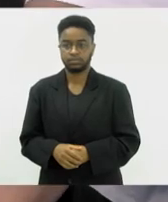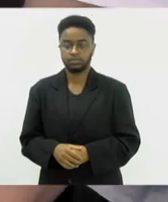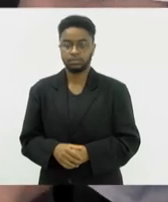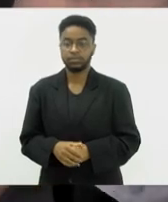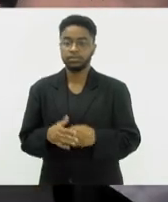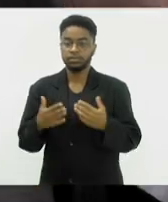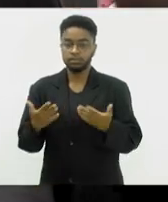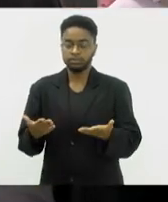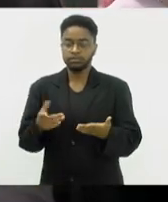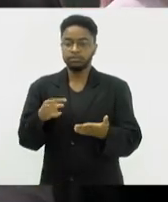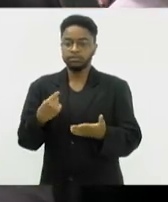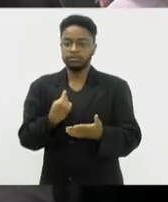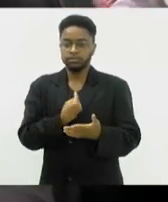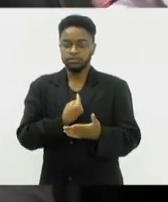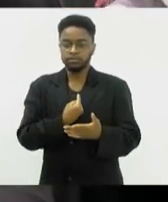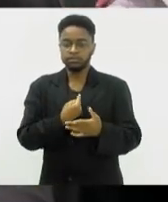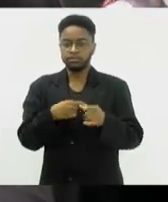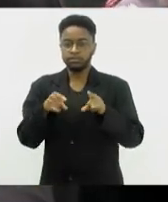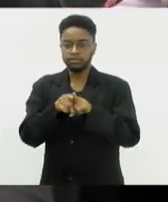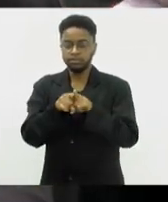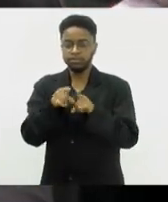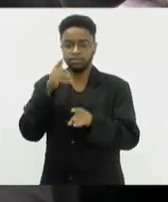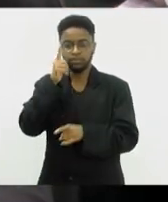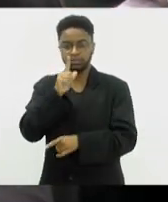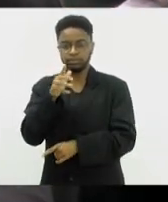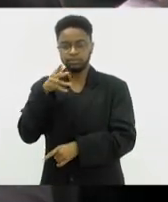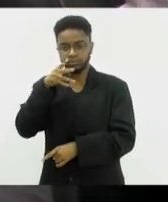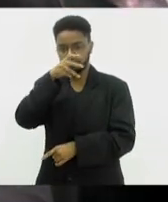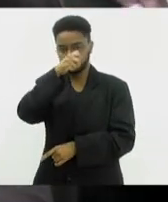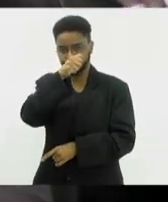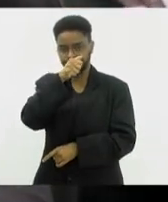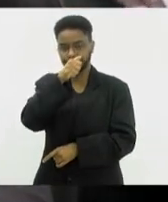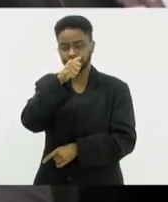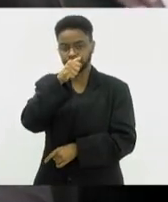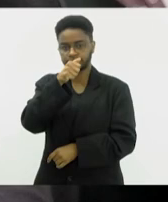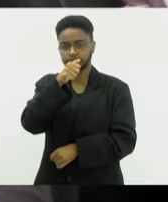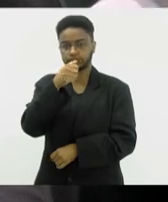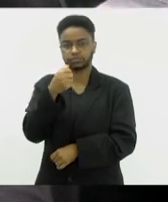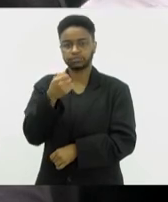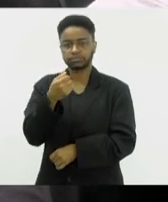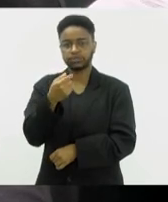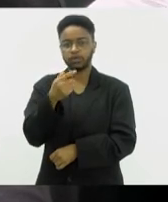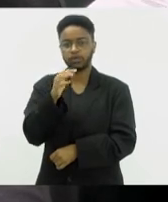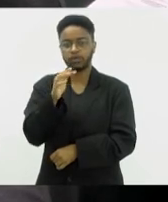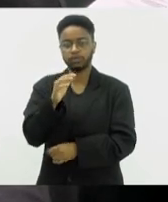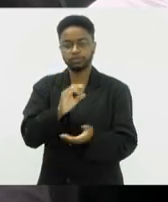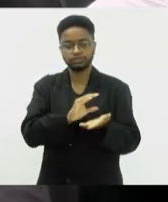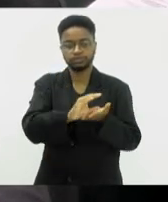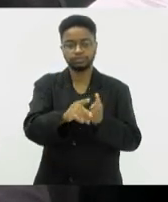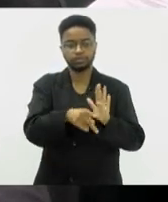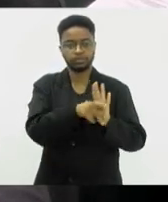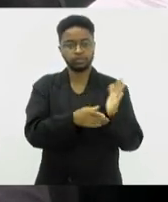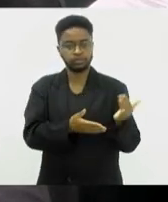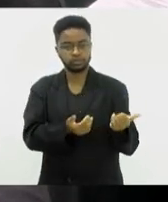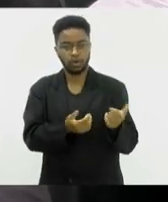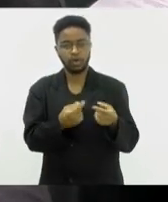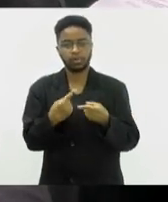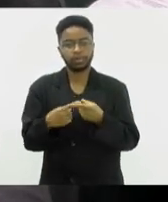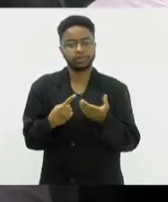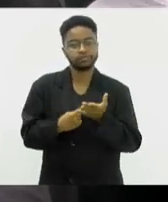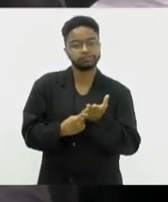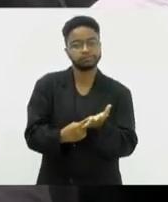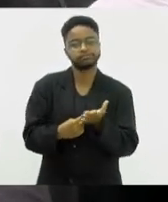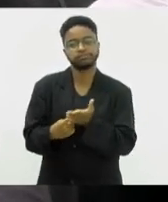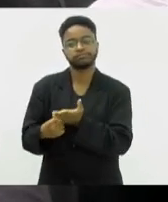nós também salvamos esse fundo aqui, o Fundo da Juventude, nos acordos que nós